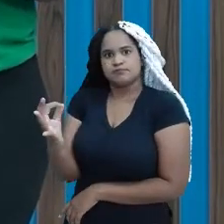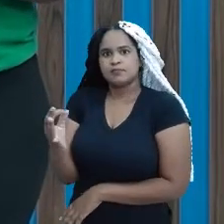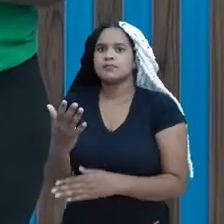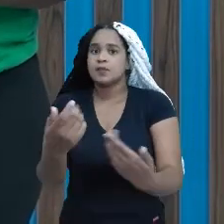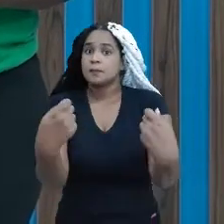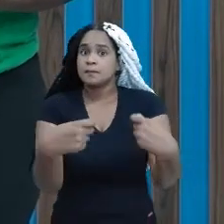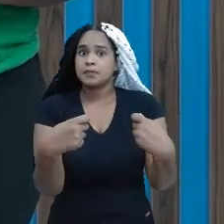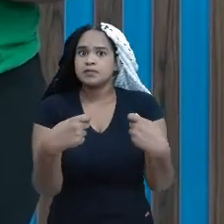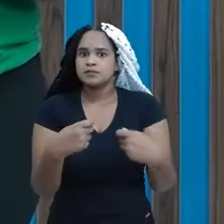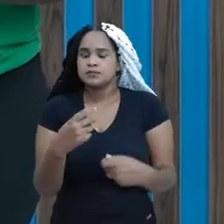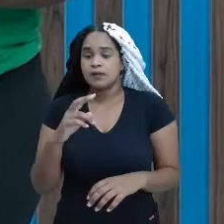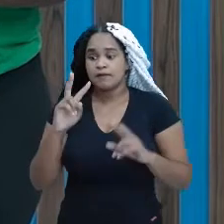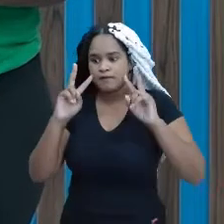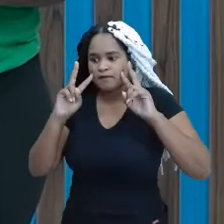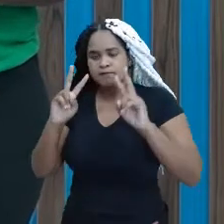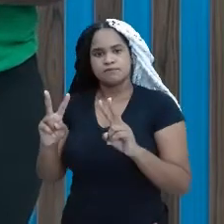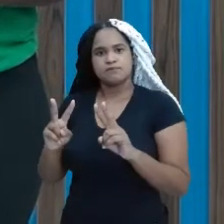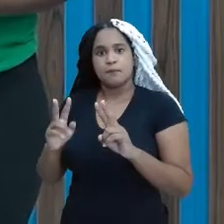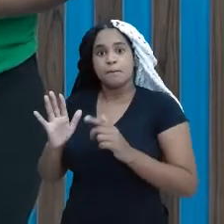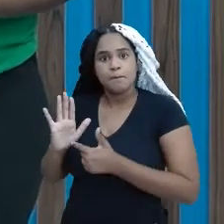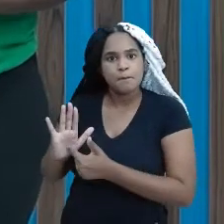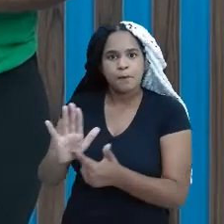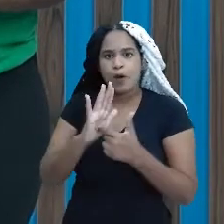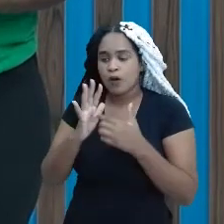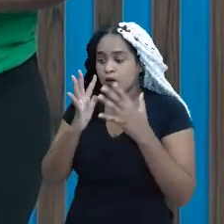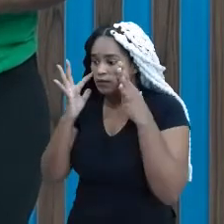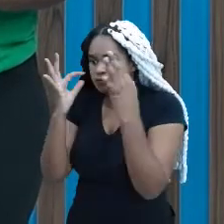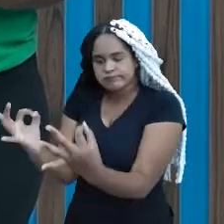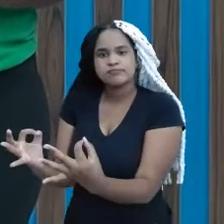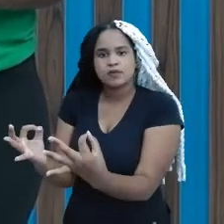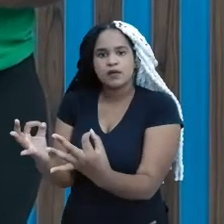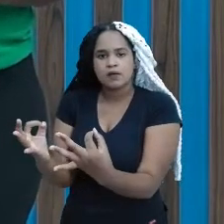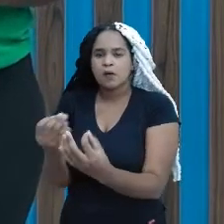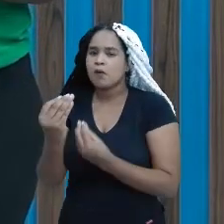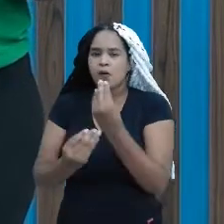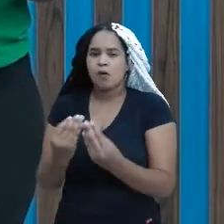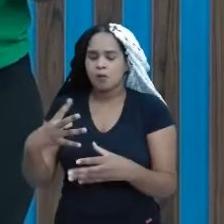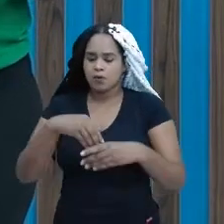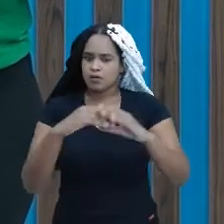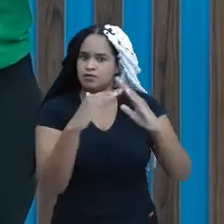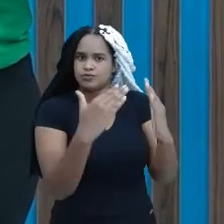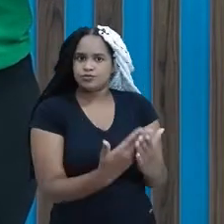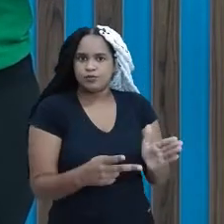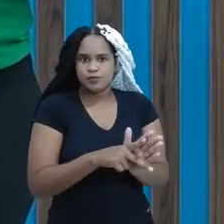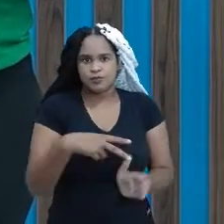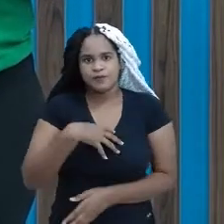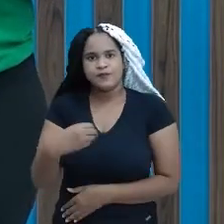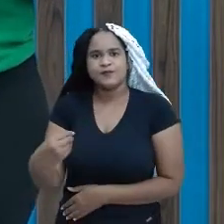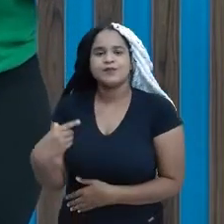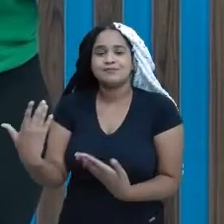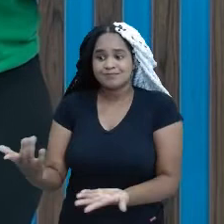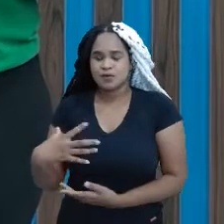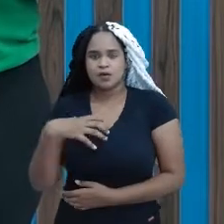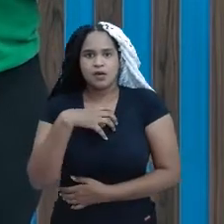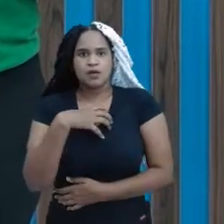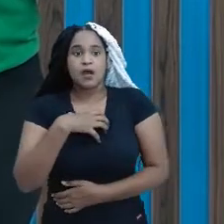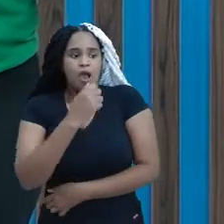você precisa dar importância à vida escolar do seu filho. Isso traz uma